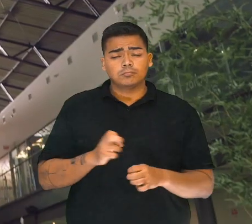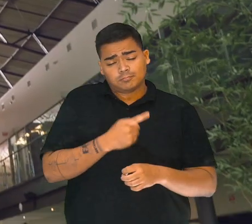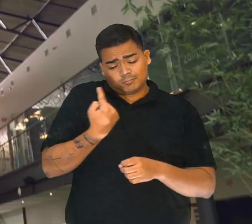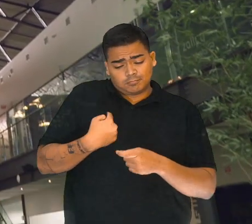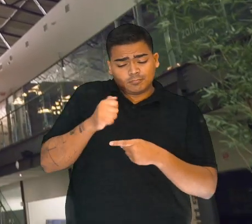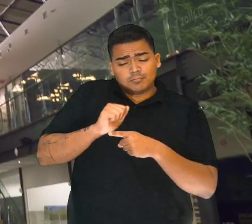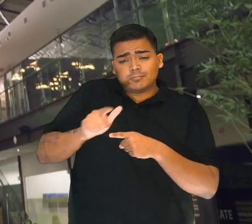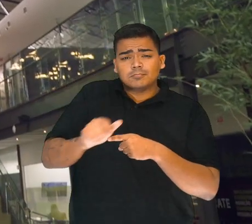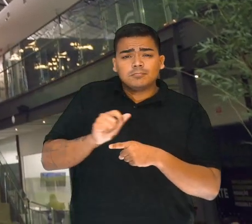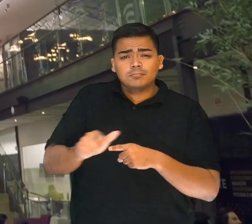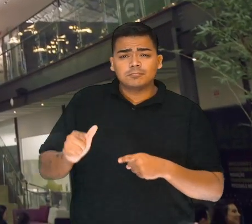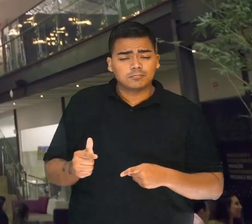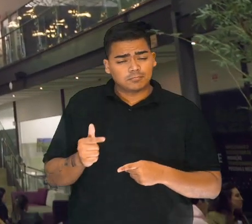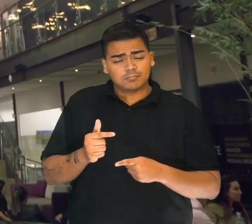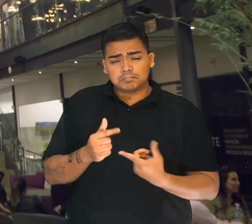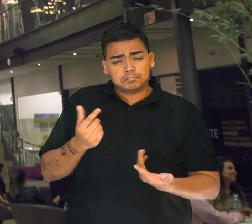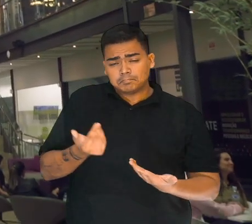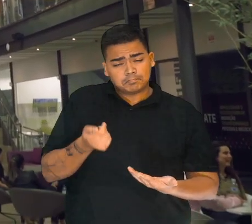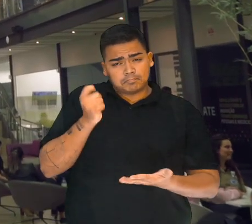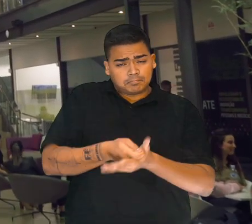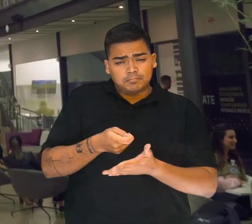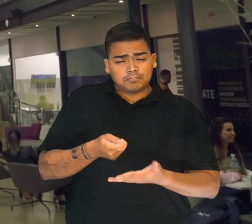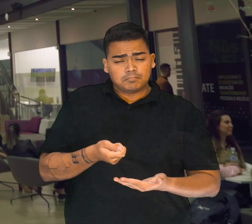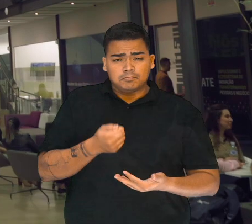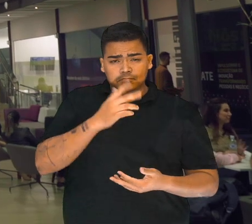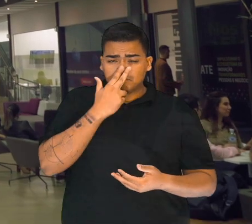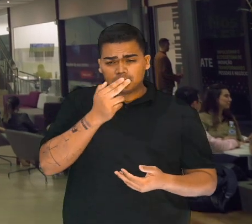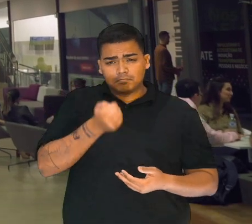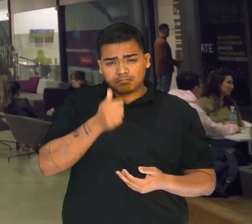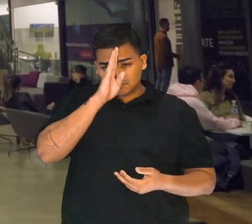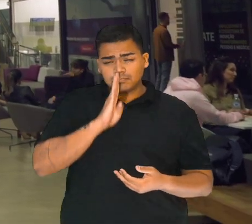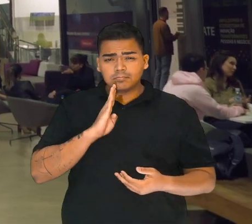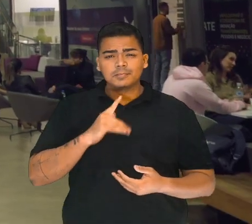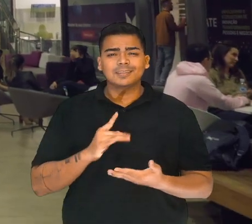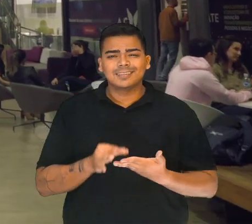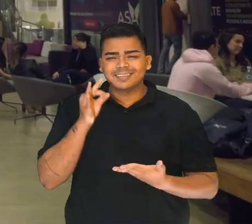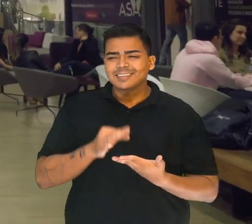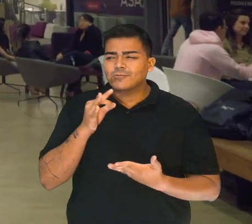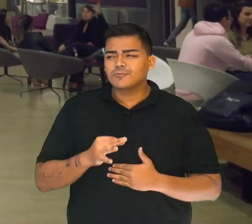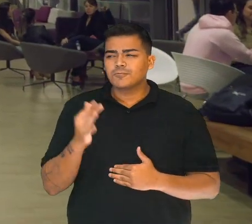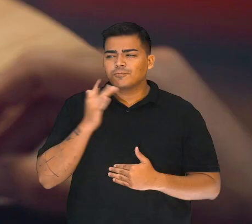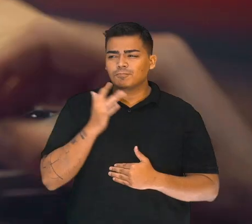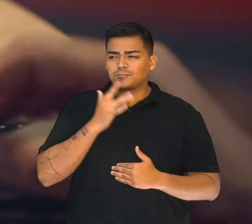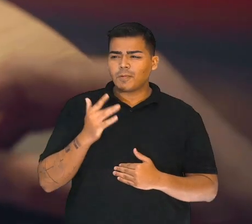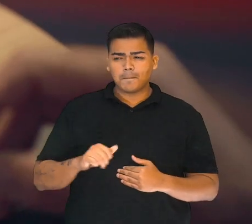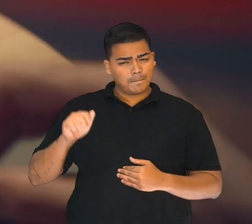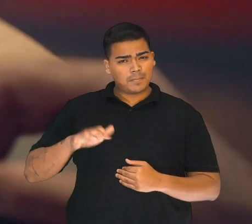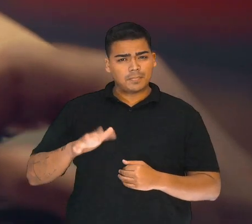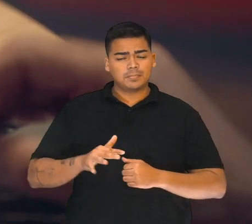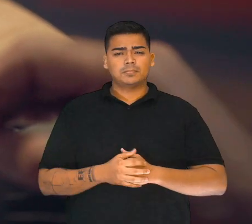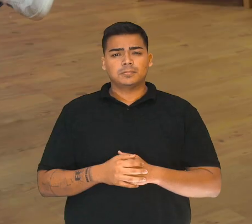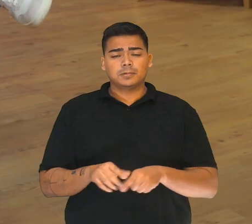aqui, o nosso aluguel era praticamente isento. Então a gente já tinha ponto de trabalho com infraestrutura, com café delicioso, a um custo